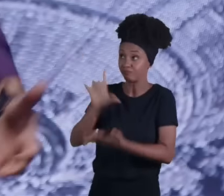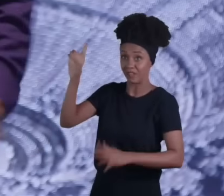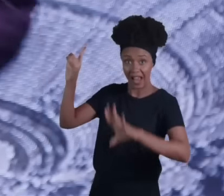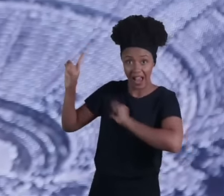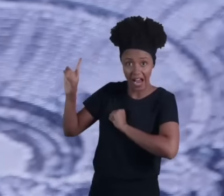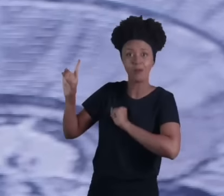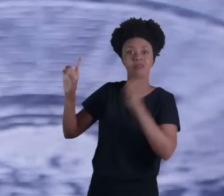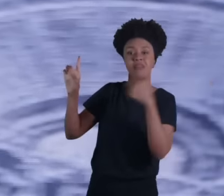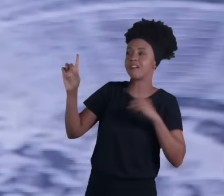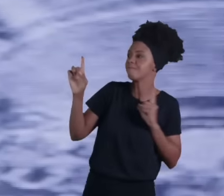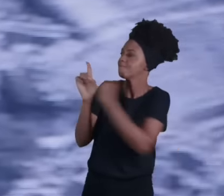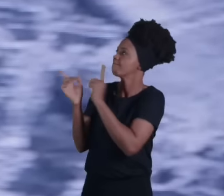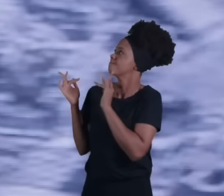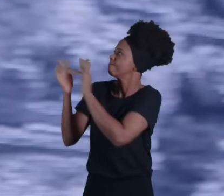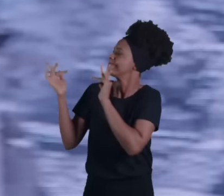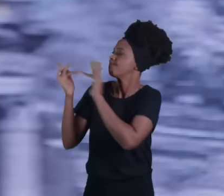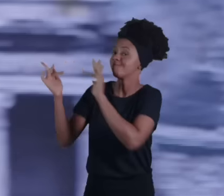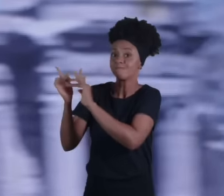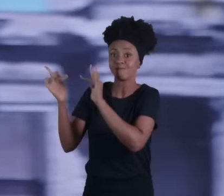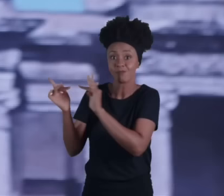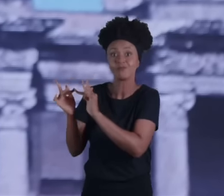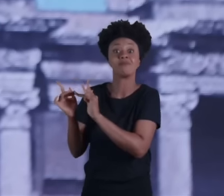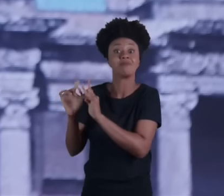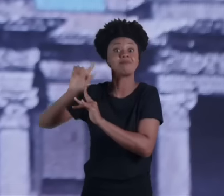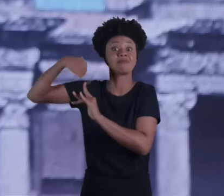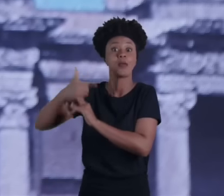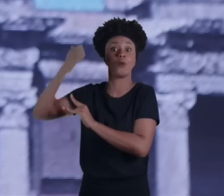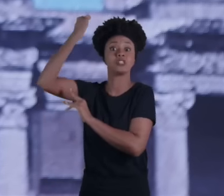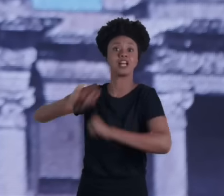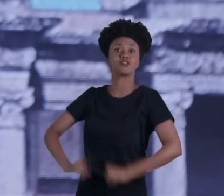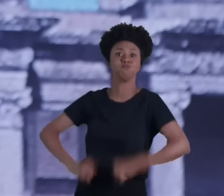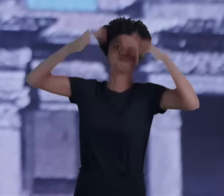e quem busca a Deus fica cheio de graça.